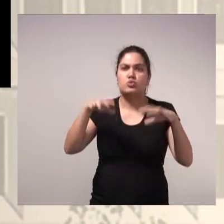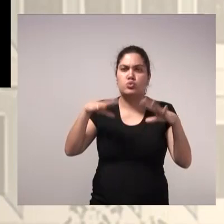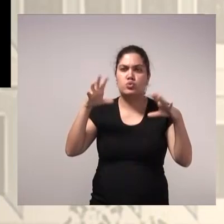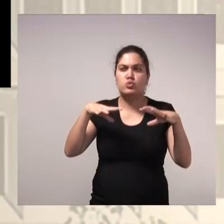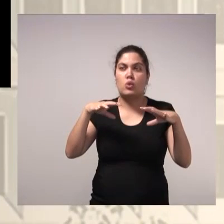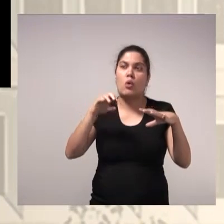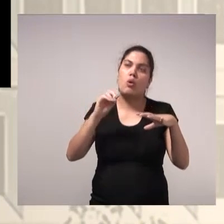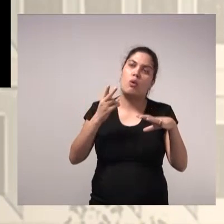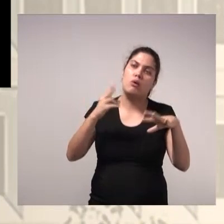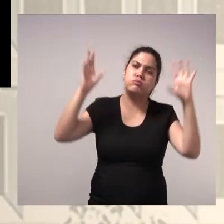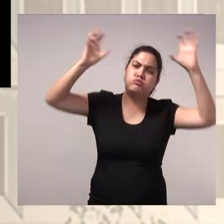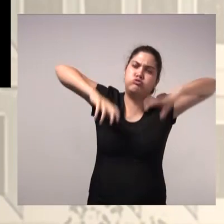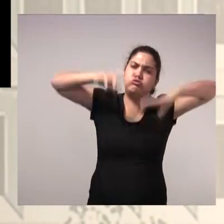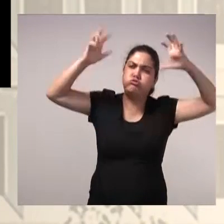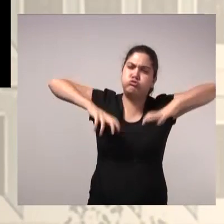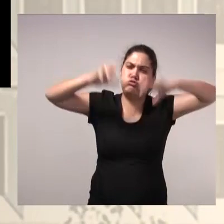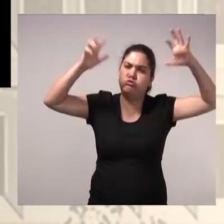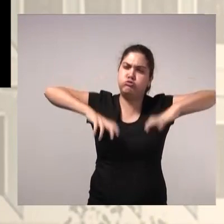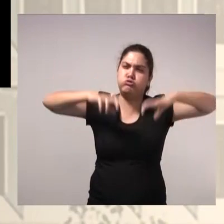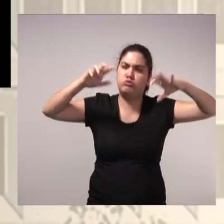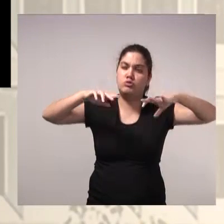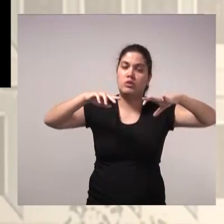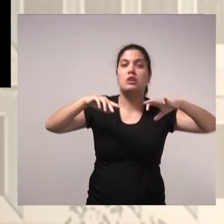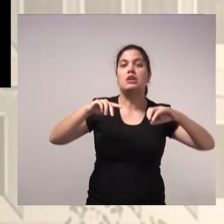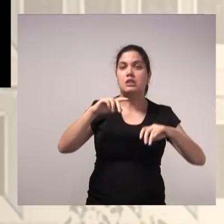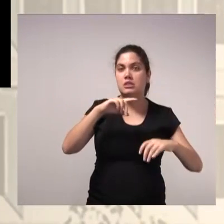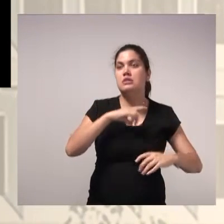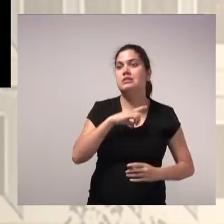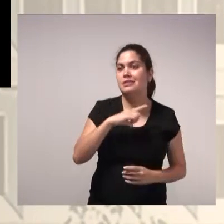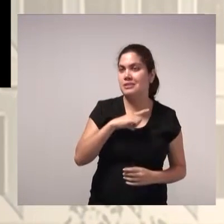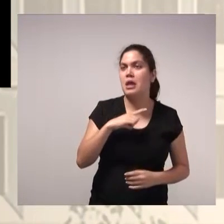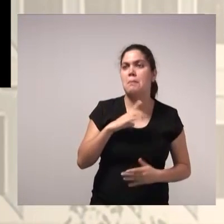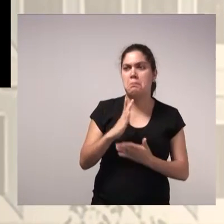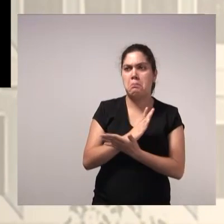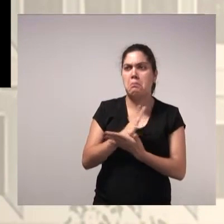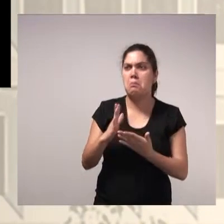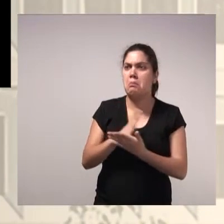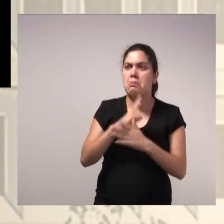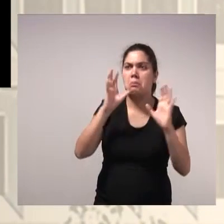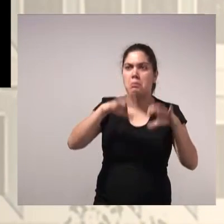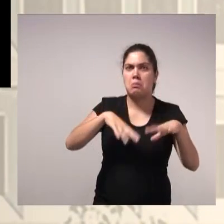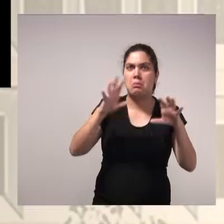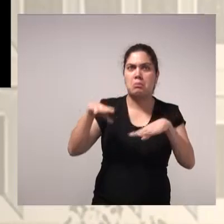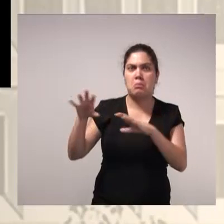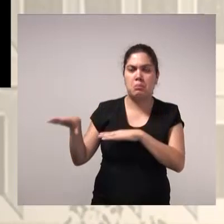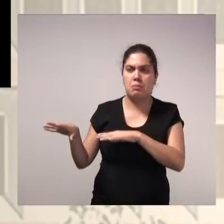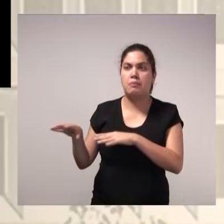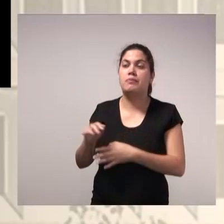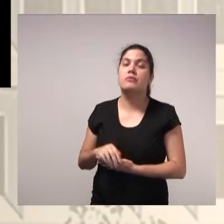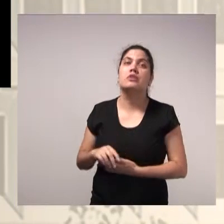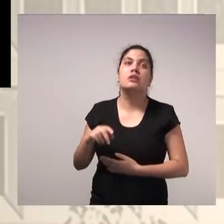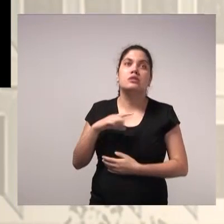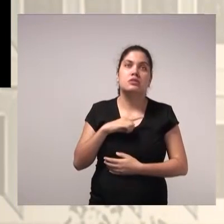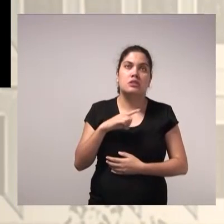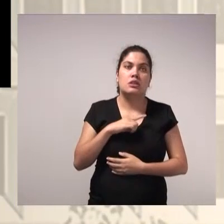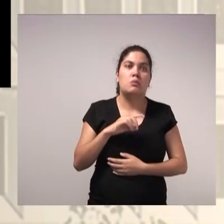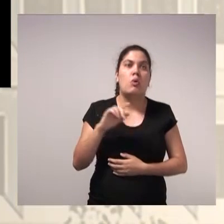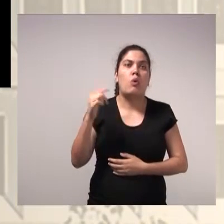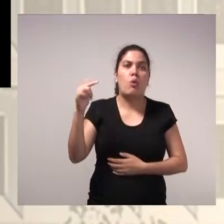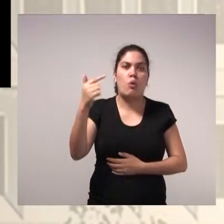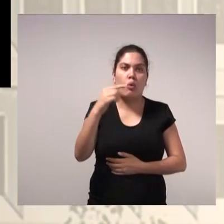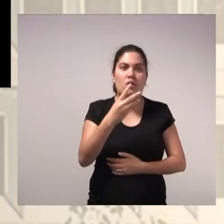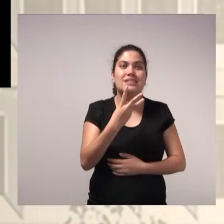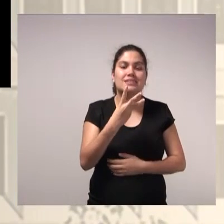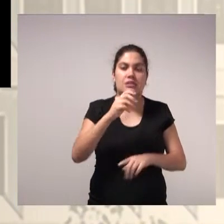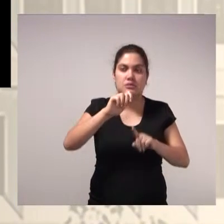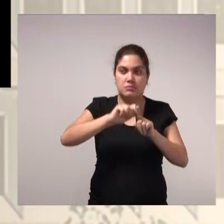fortes. Sobra a água da chuva para qualquer sistema de aproveitamento. Nós temos aí outros 3